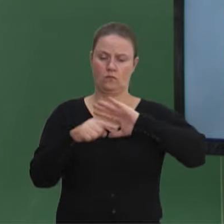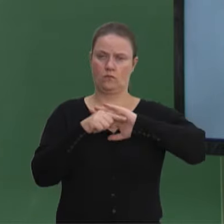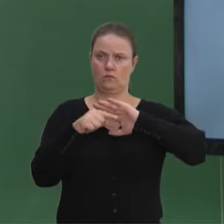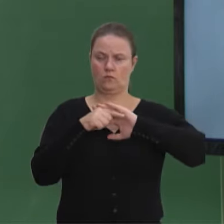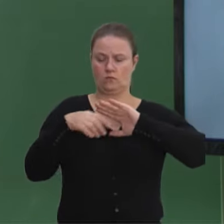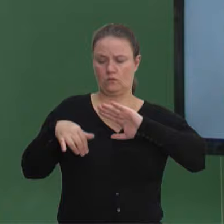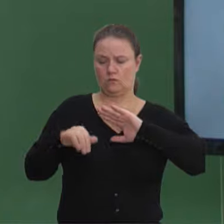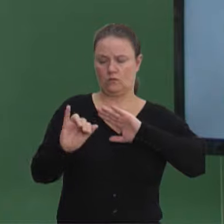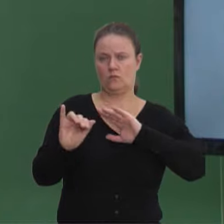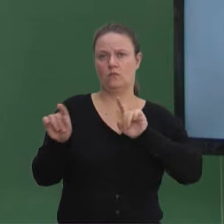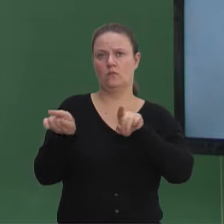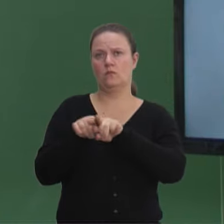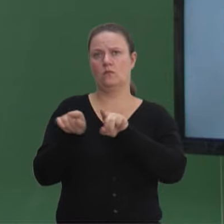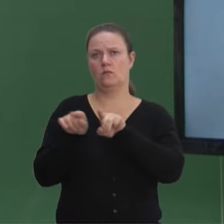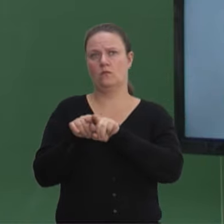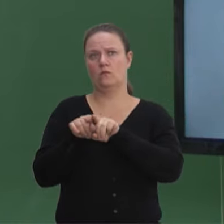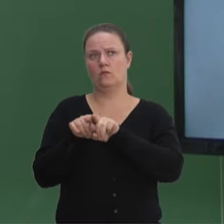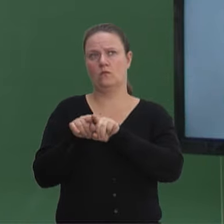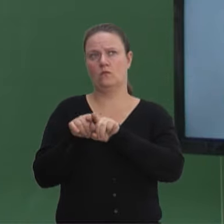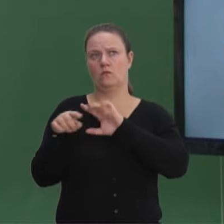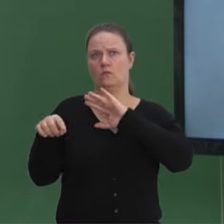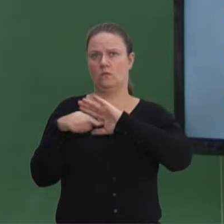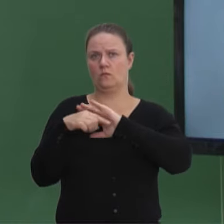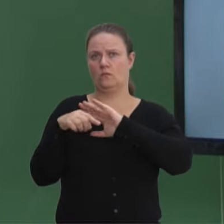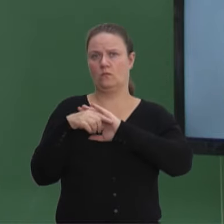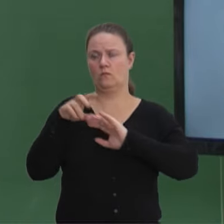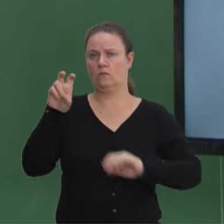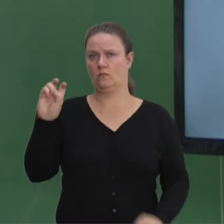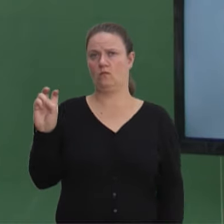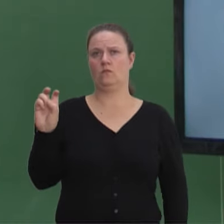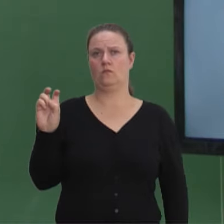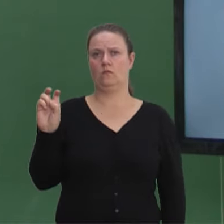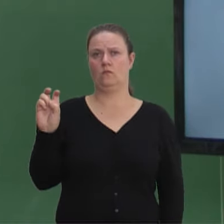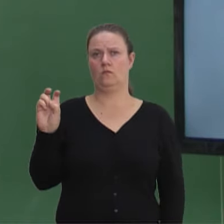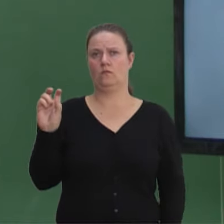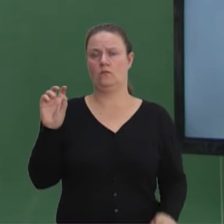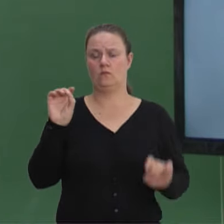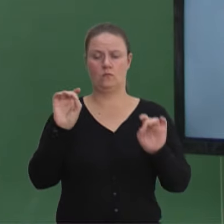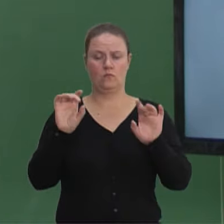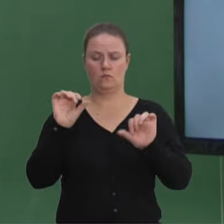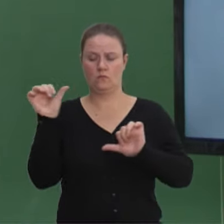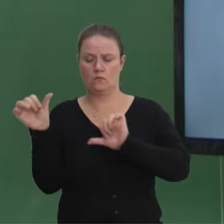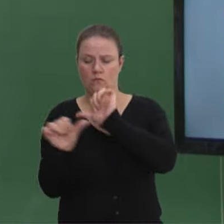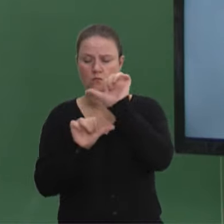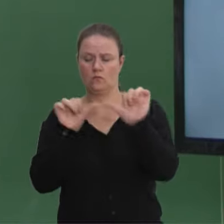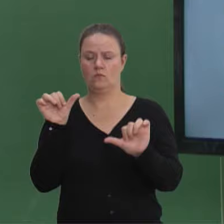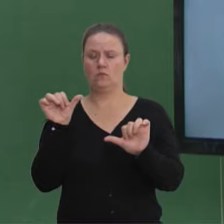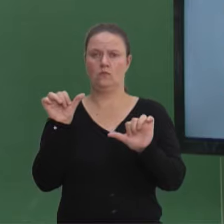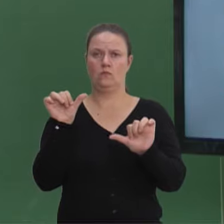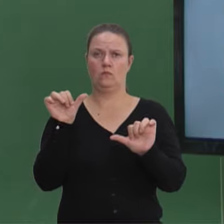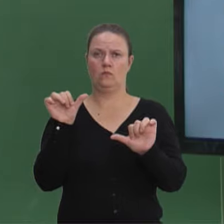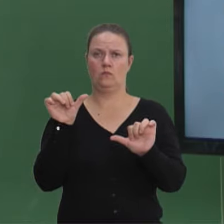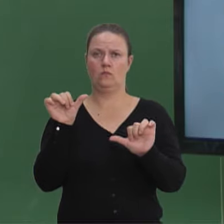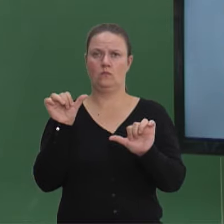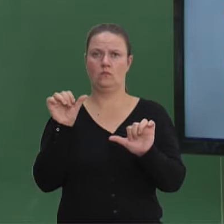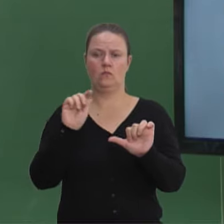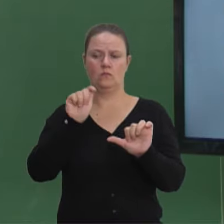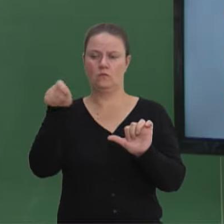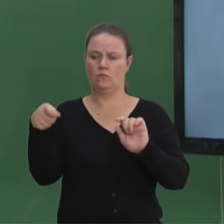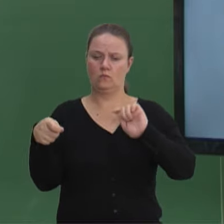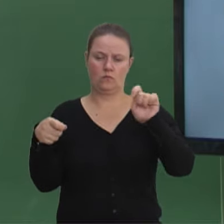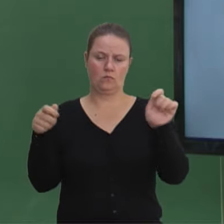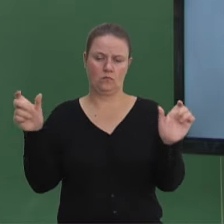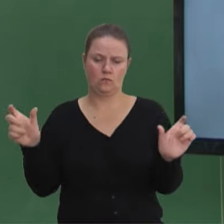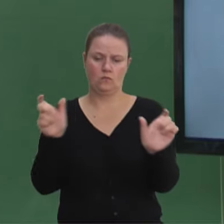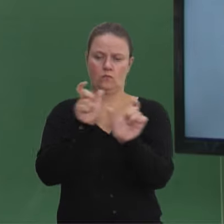y vai ser igual a menos 5, né? Troquei de lado, vou inverter o sinal. Agora, eu